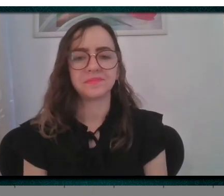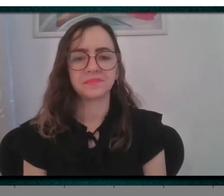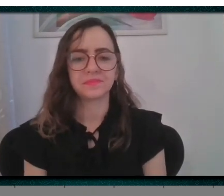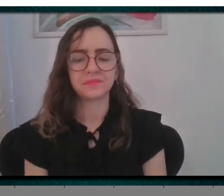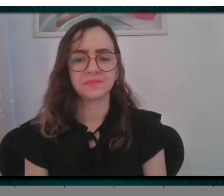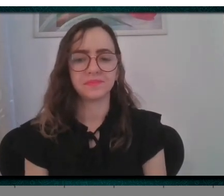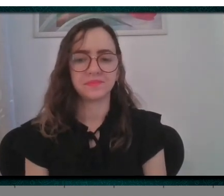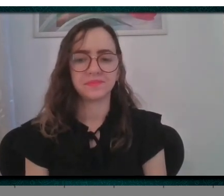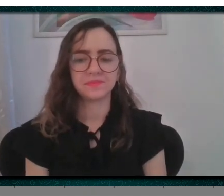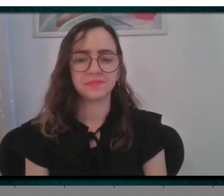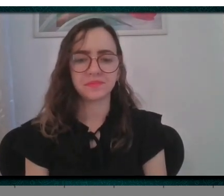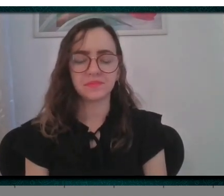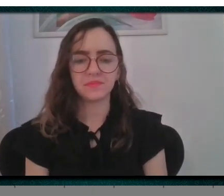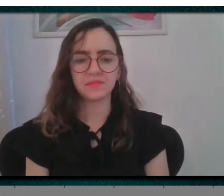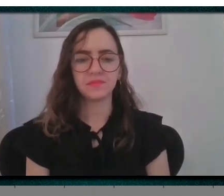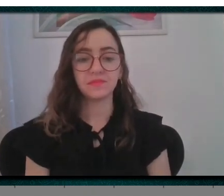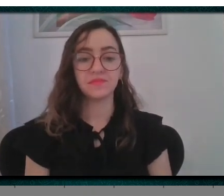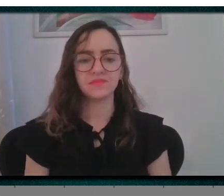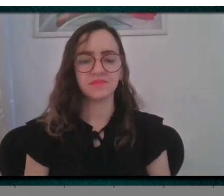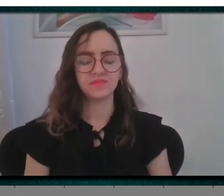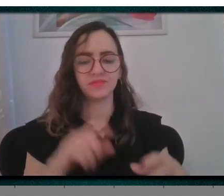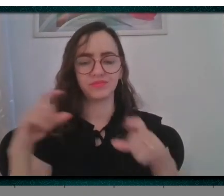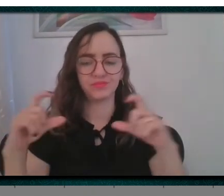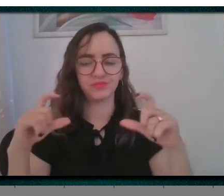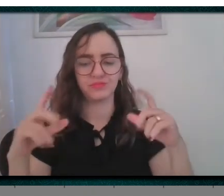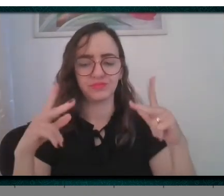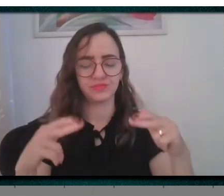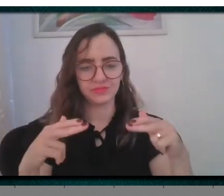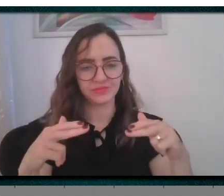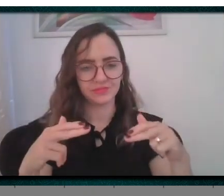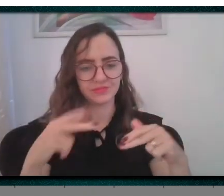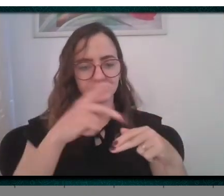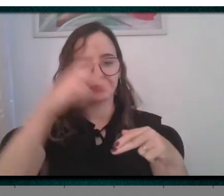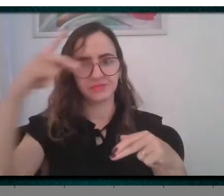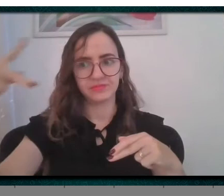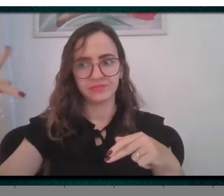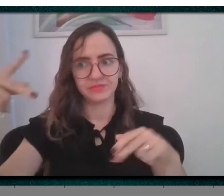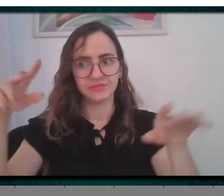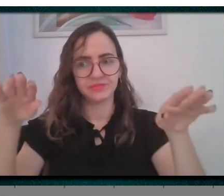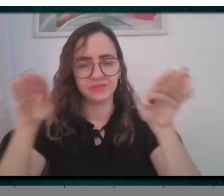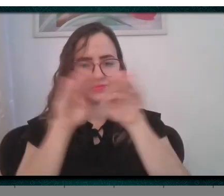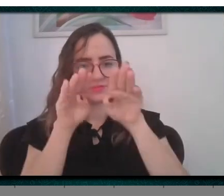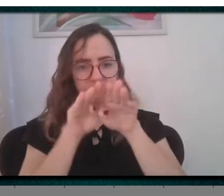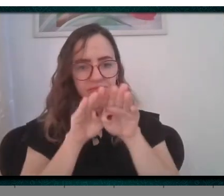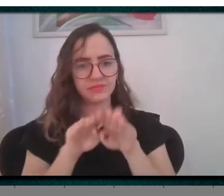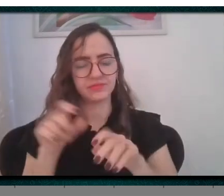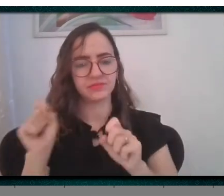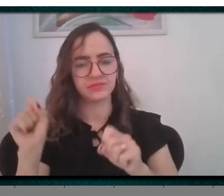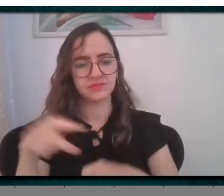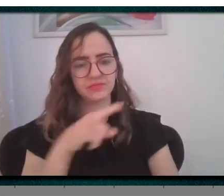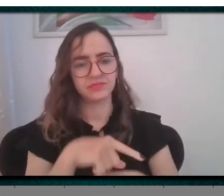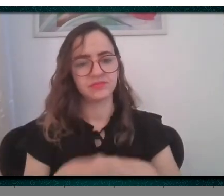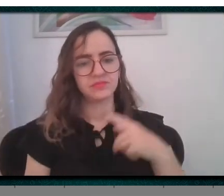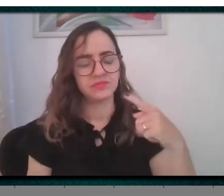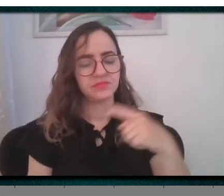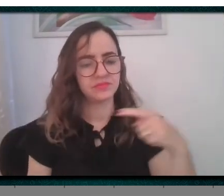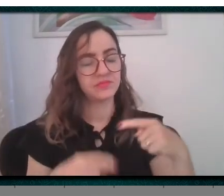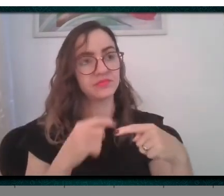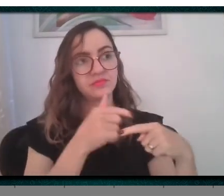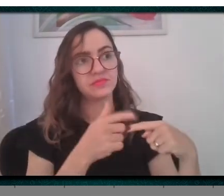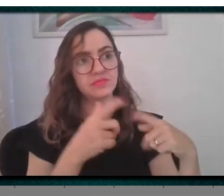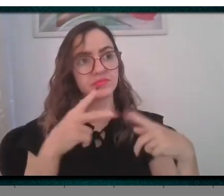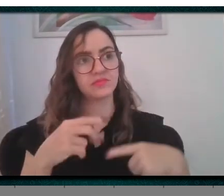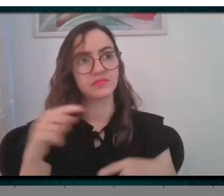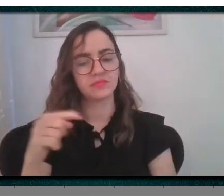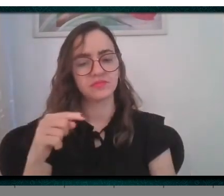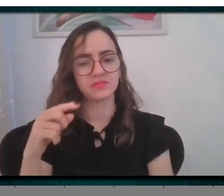Como a gente tem as bases iguais, a gente só iguala os expoentes. Vai ficar menos 2 igual a menos pH. Se